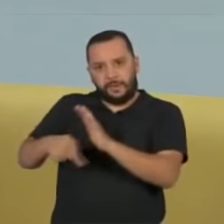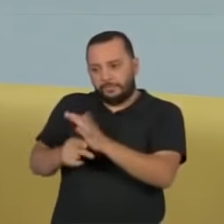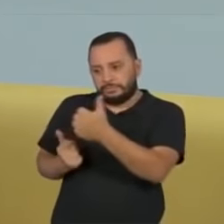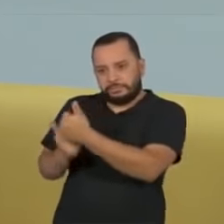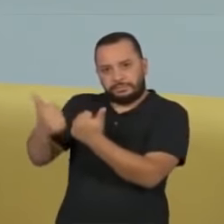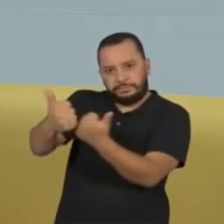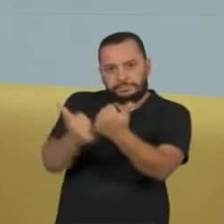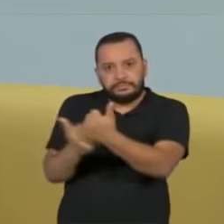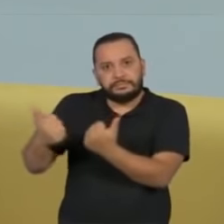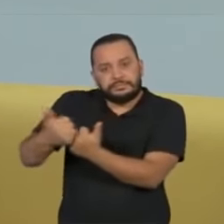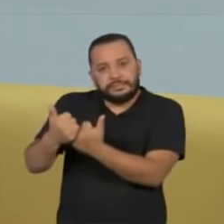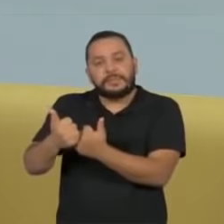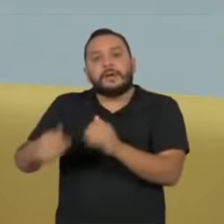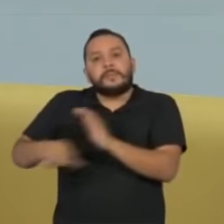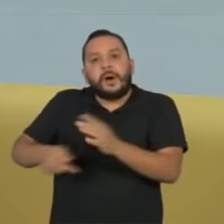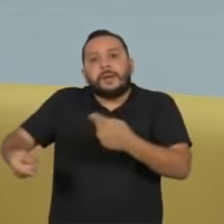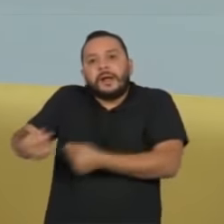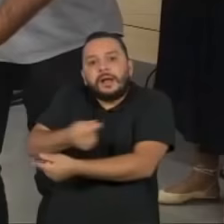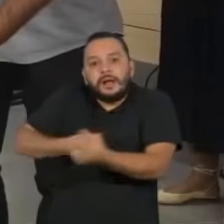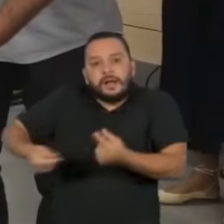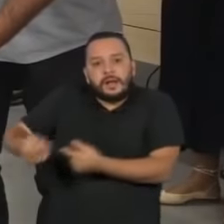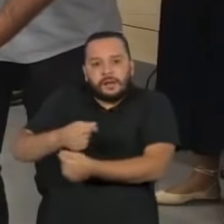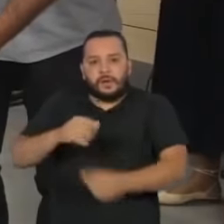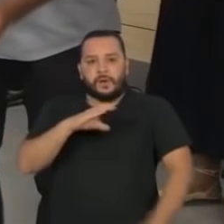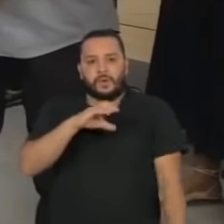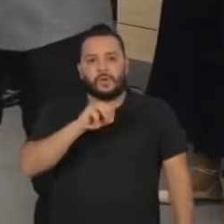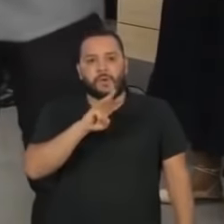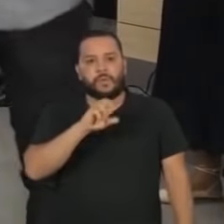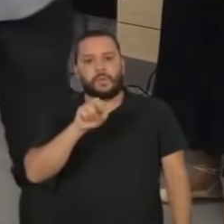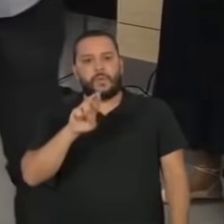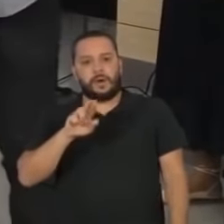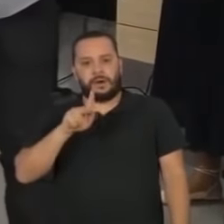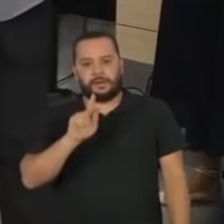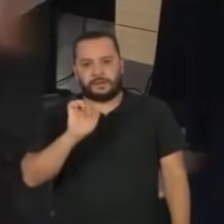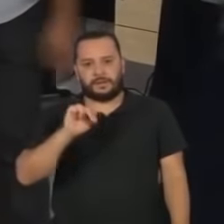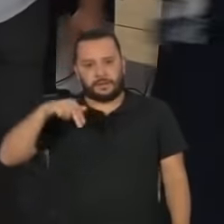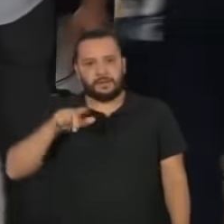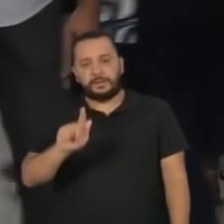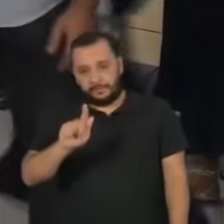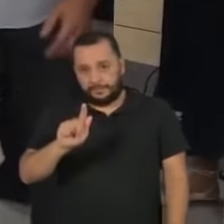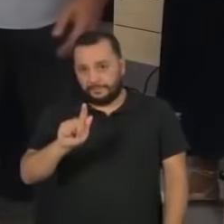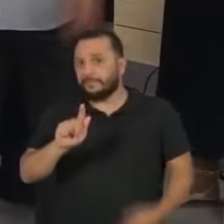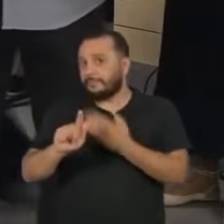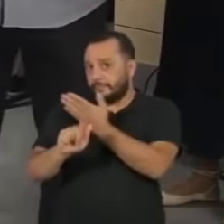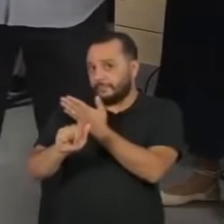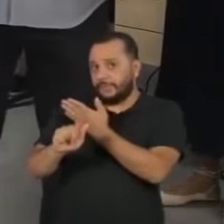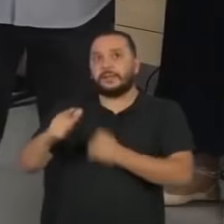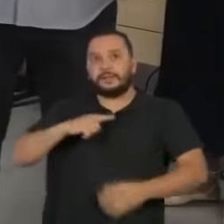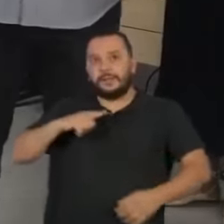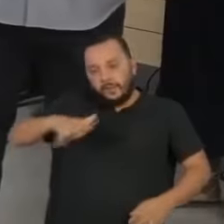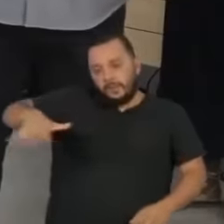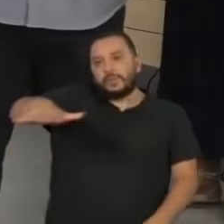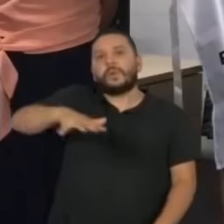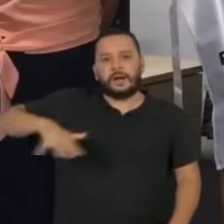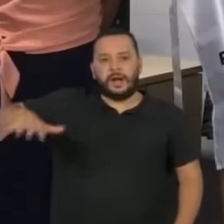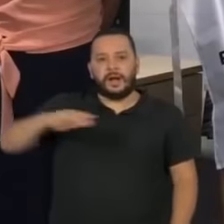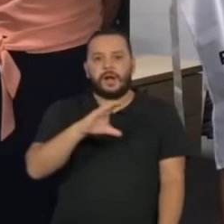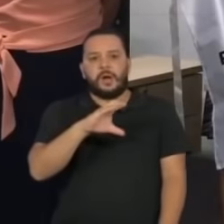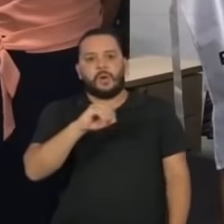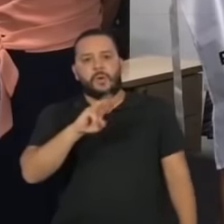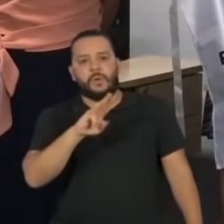e direcionado para a economia criativa. O Teia Centro será a 4ª unidade de uma rede de coworkings